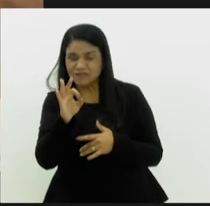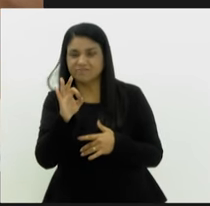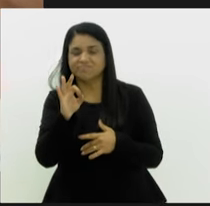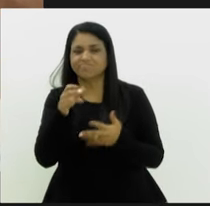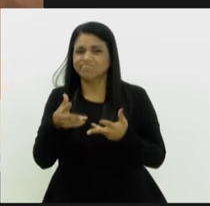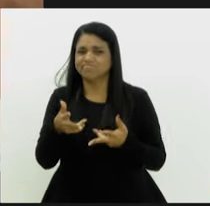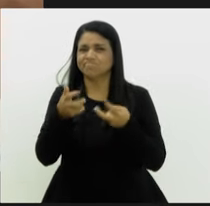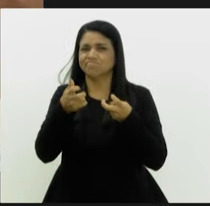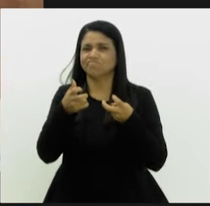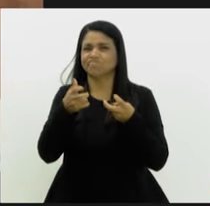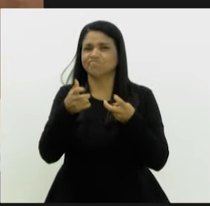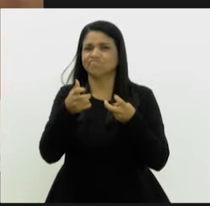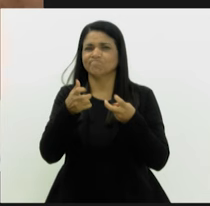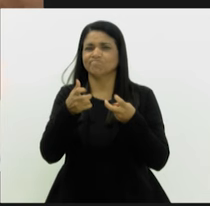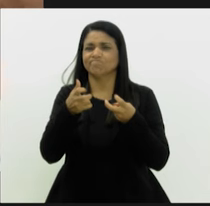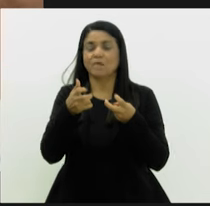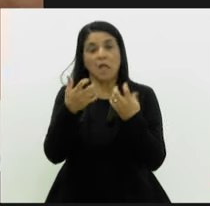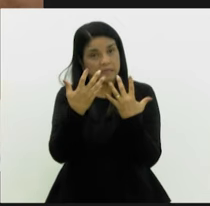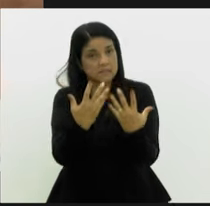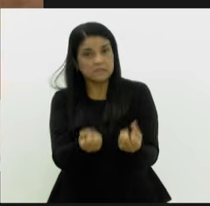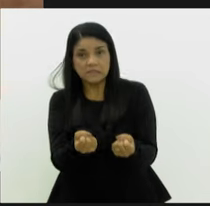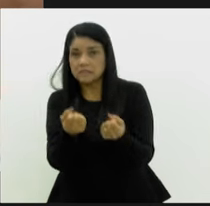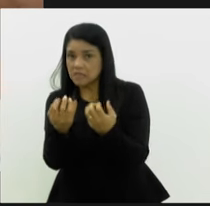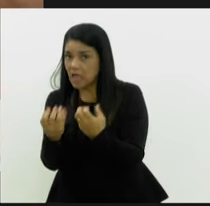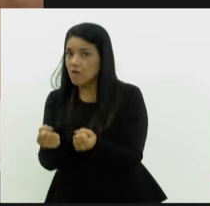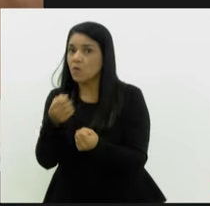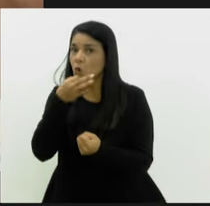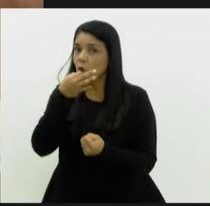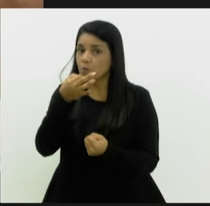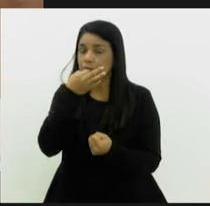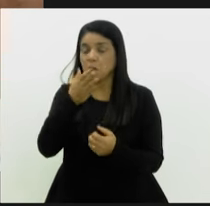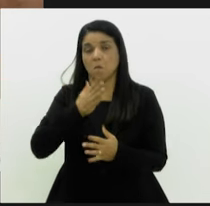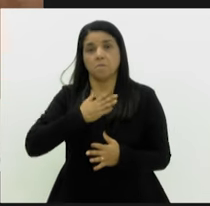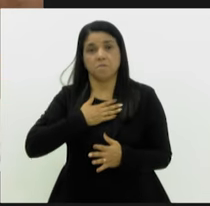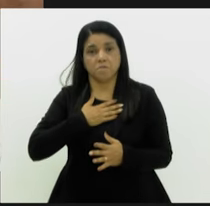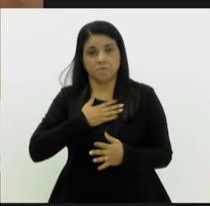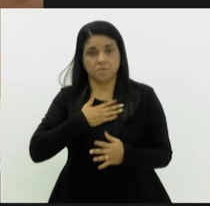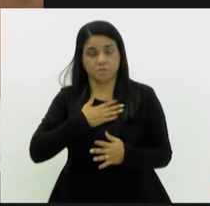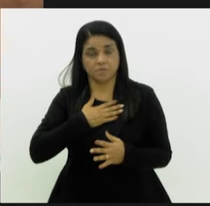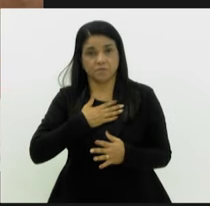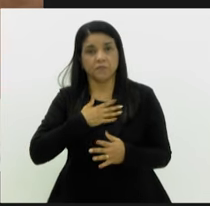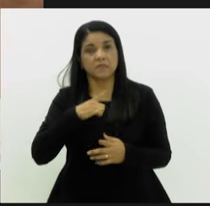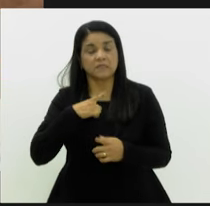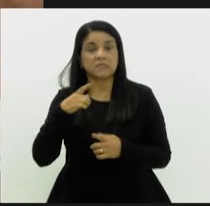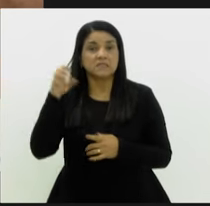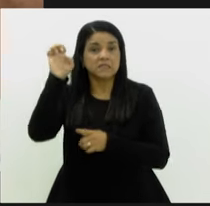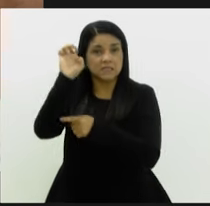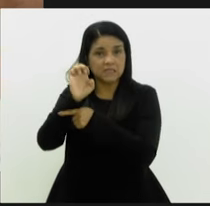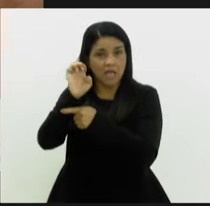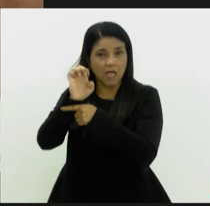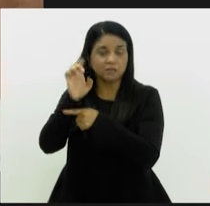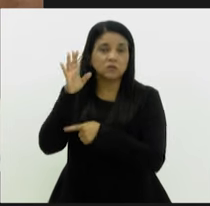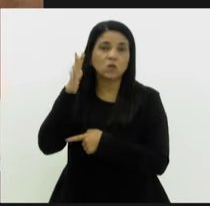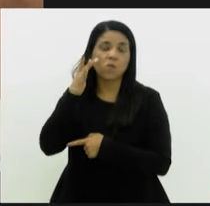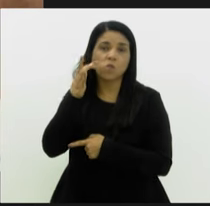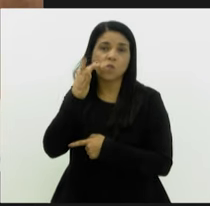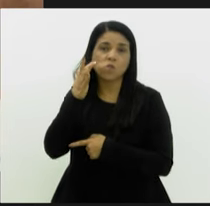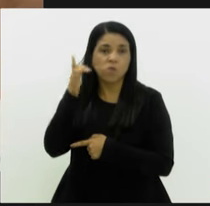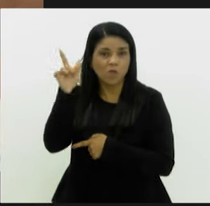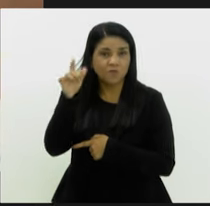percentual assim, muito aceitável, isso na minha opinião, porque nós temos o estado do Ceará, por exemplo, que